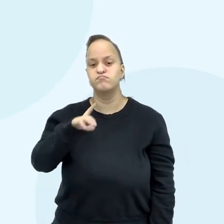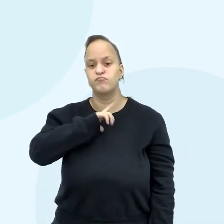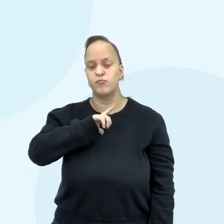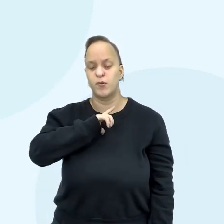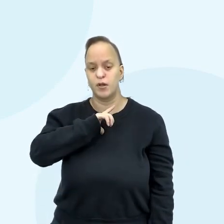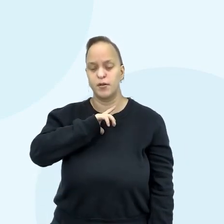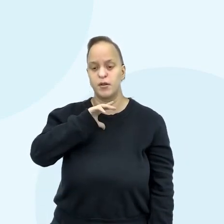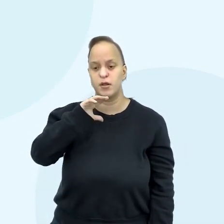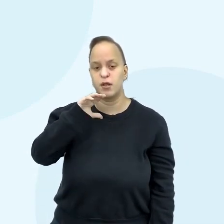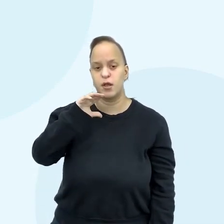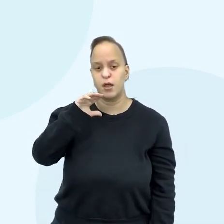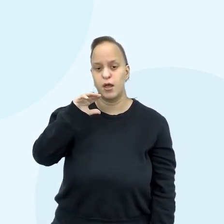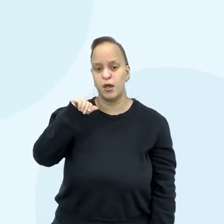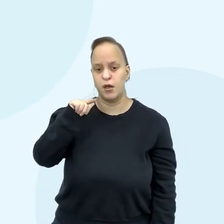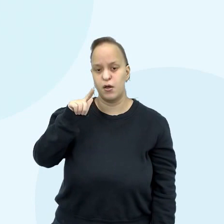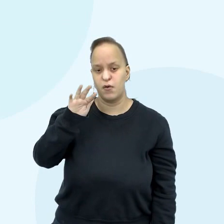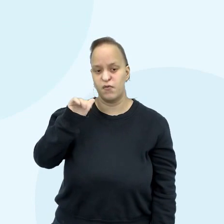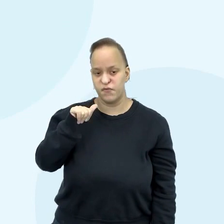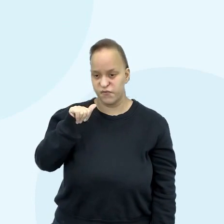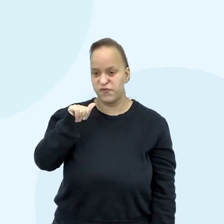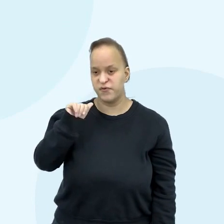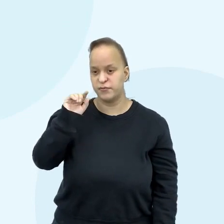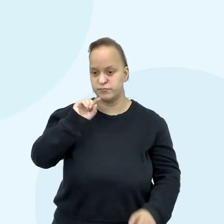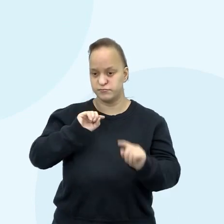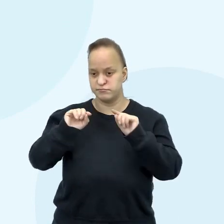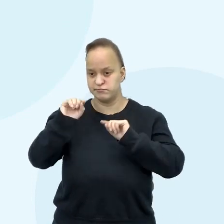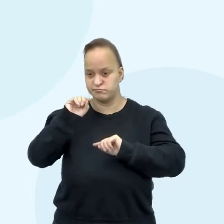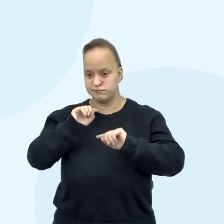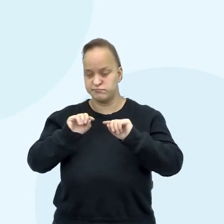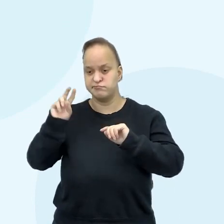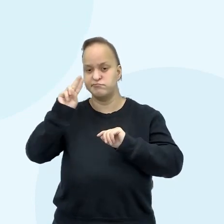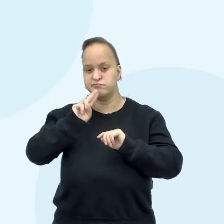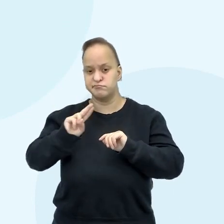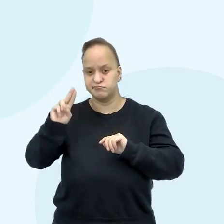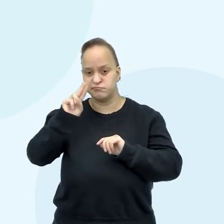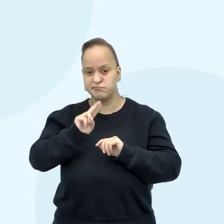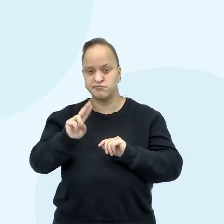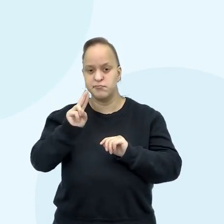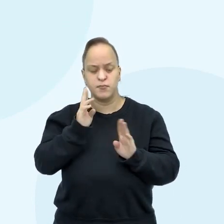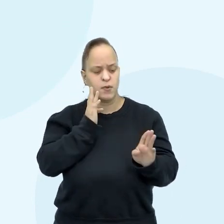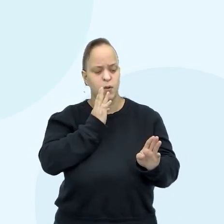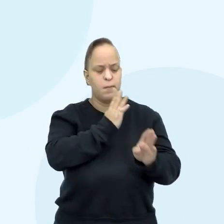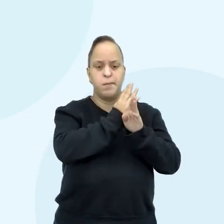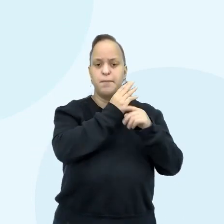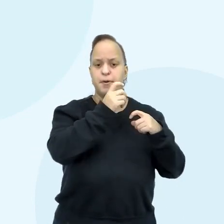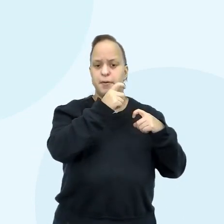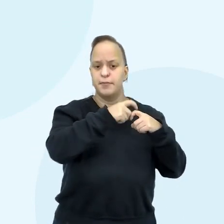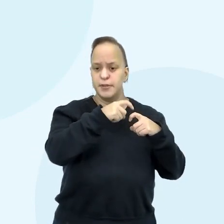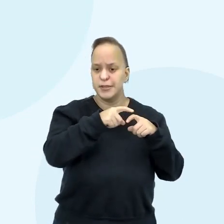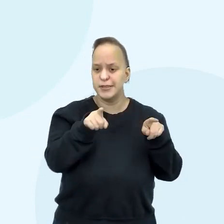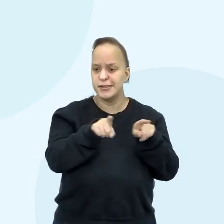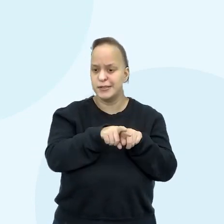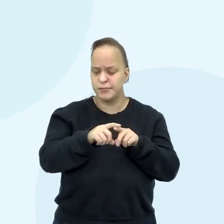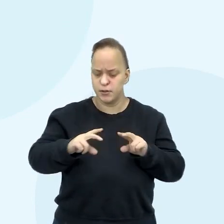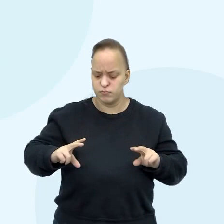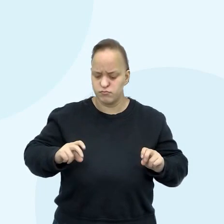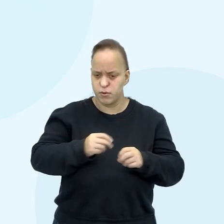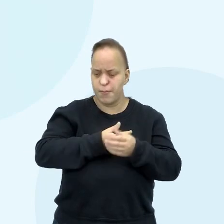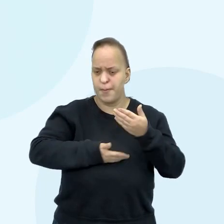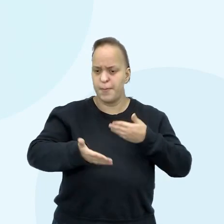que é as radiações alfa, né. Ela é muito utilizada em diagnóstico médico e tratamento do câncer, né.